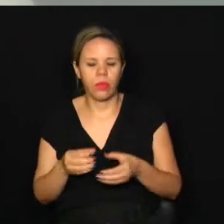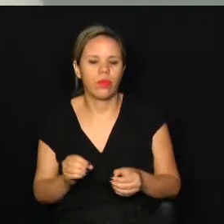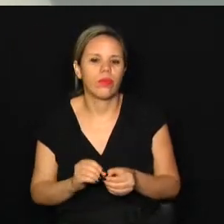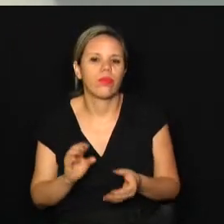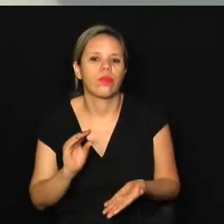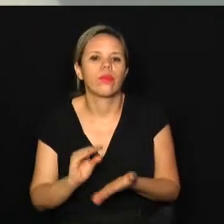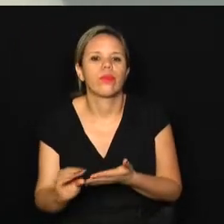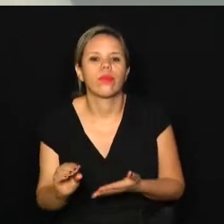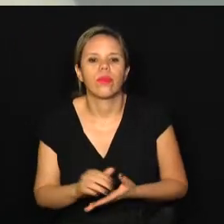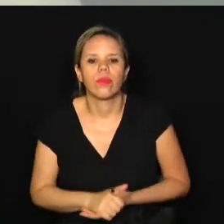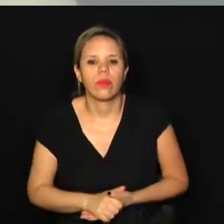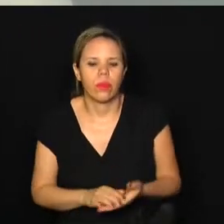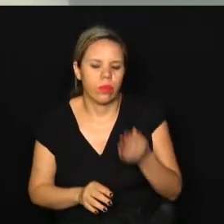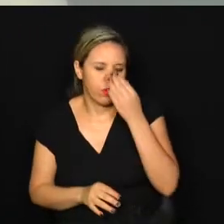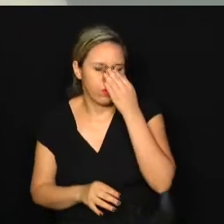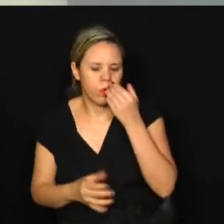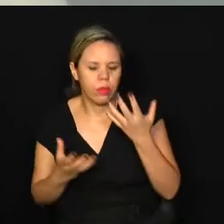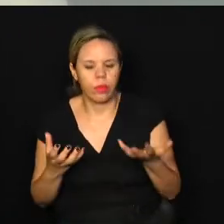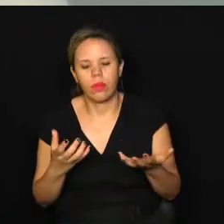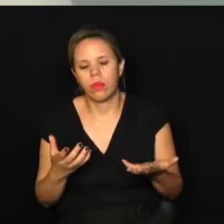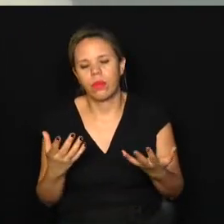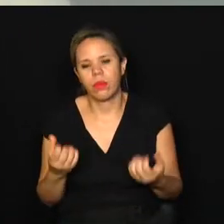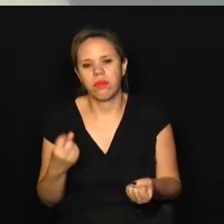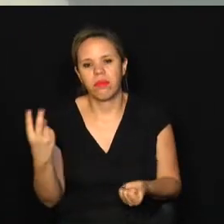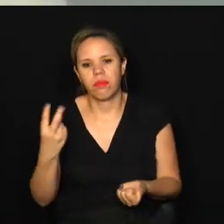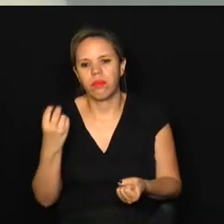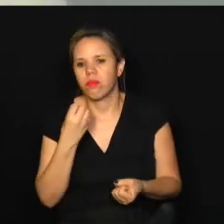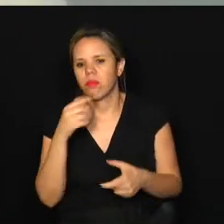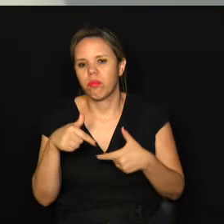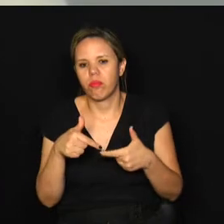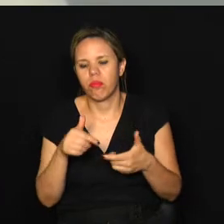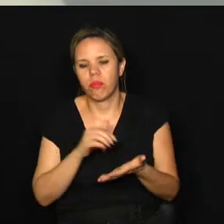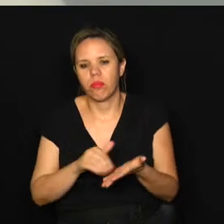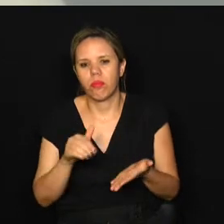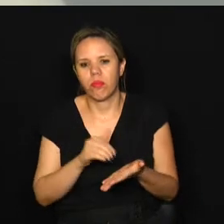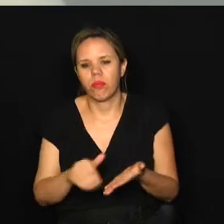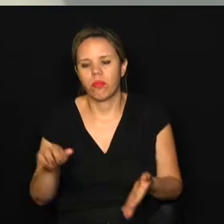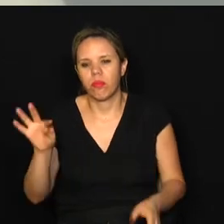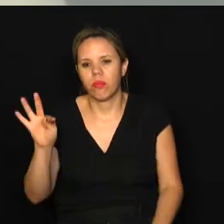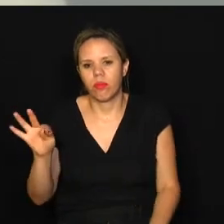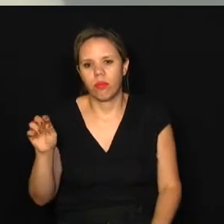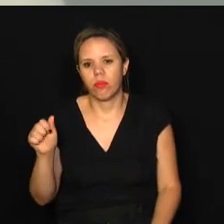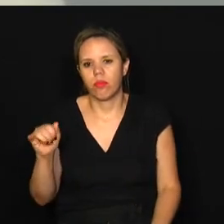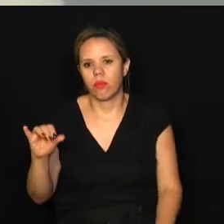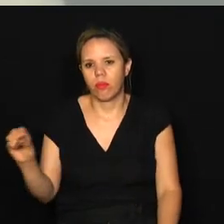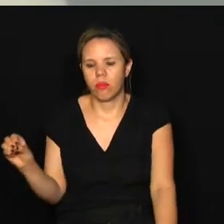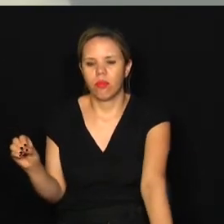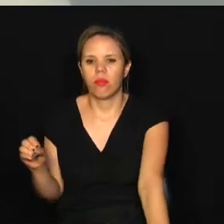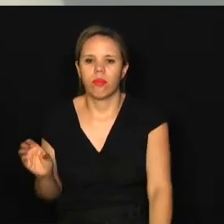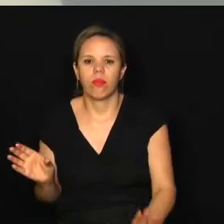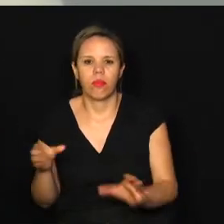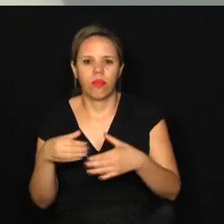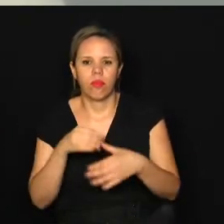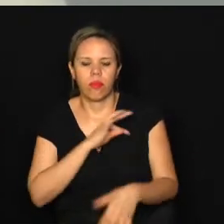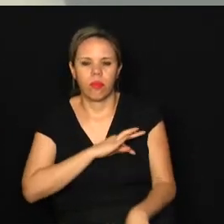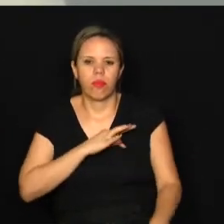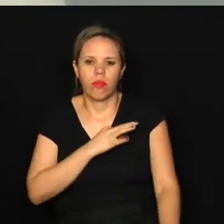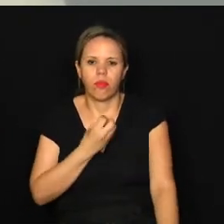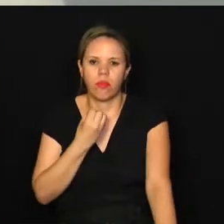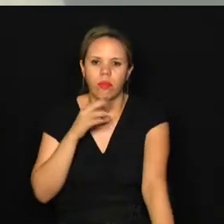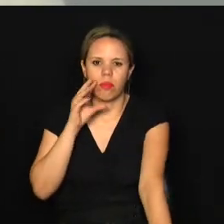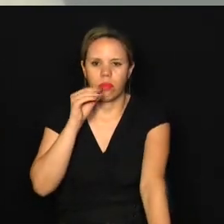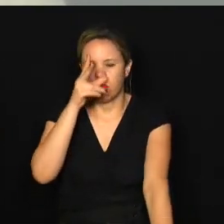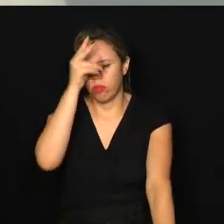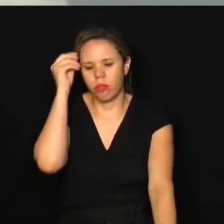Orçamento, eu quero reconhecer o trabalho, o bom trabalho do secretário Tarcísio e da sua equipe técnica, de bons funcionários